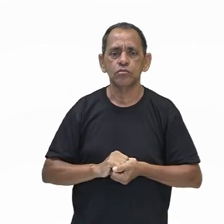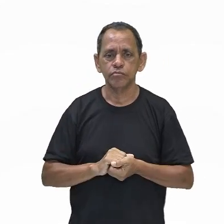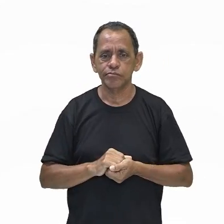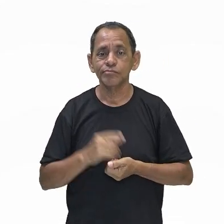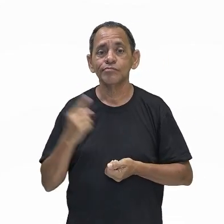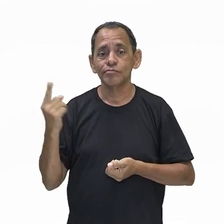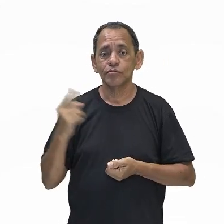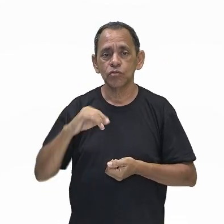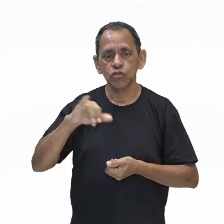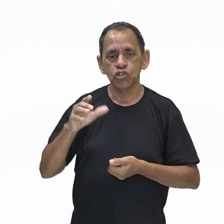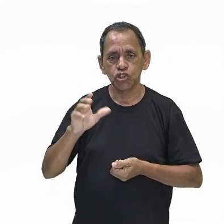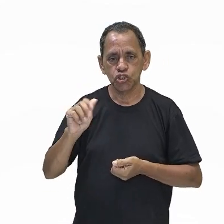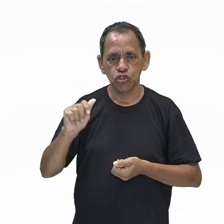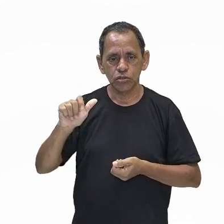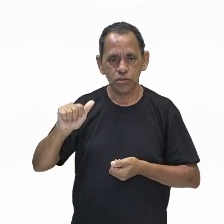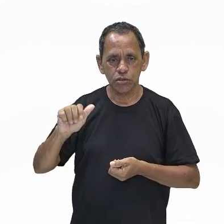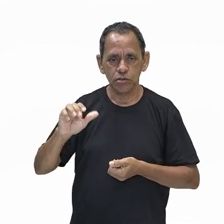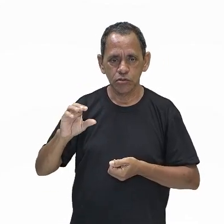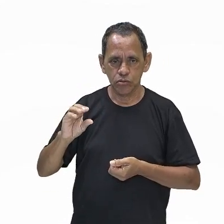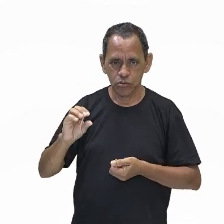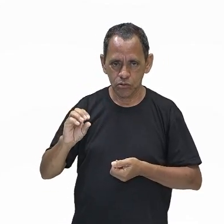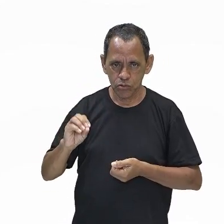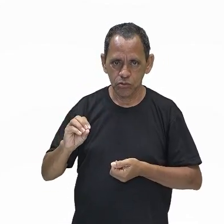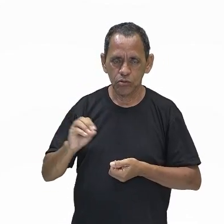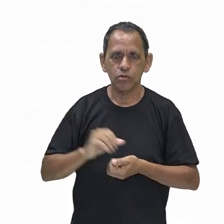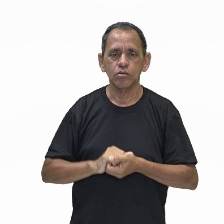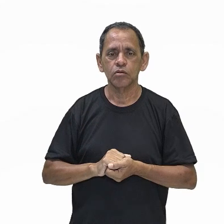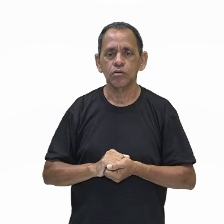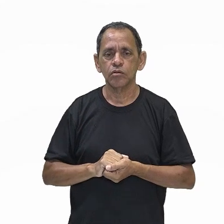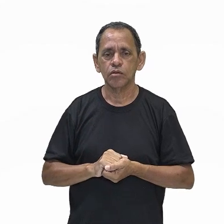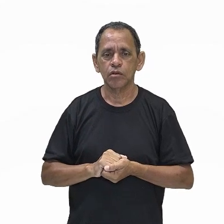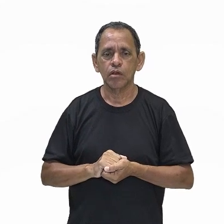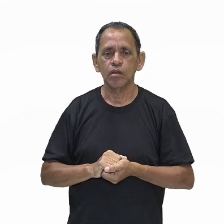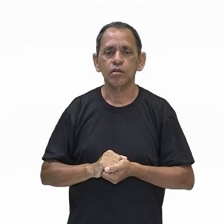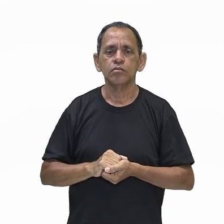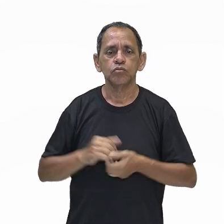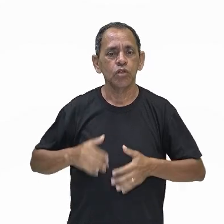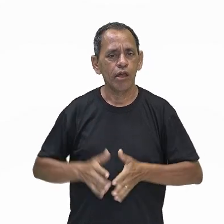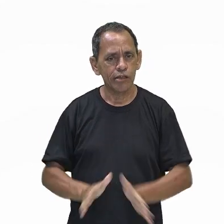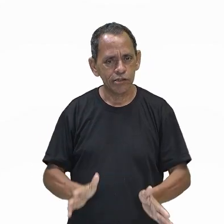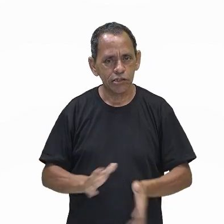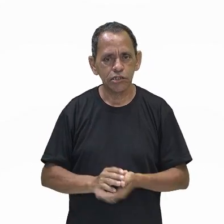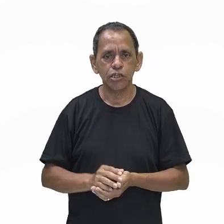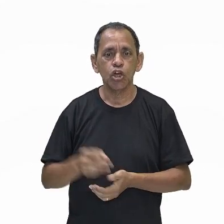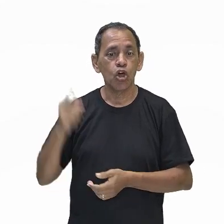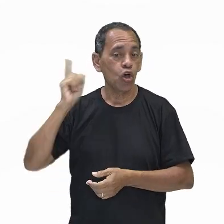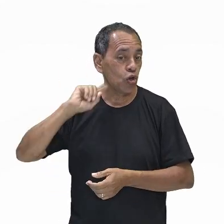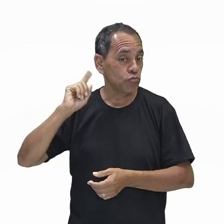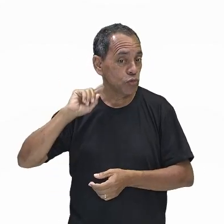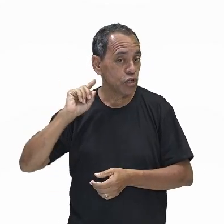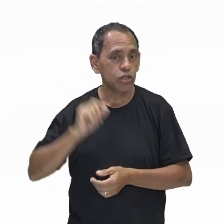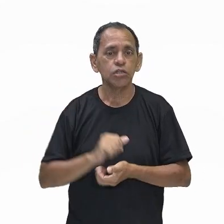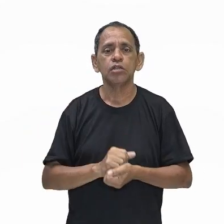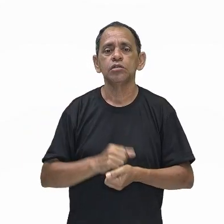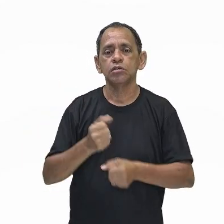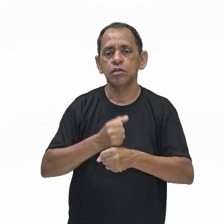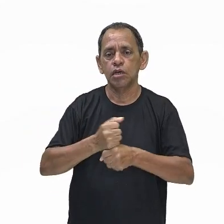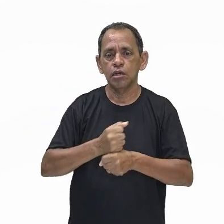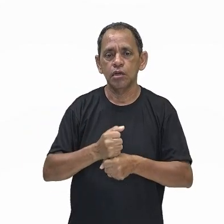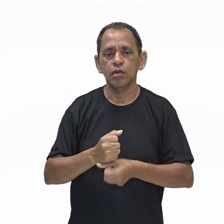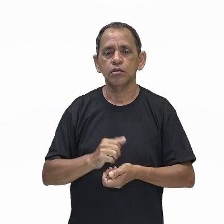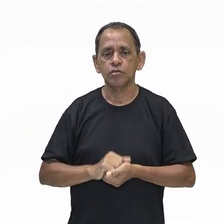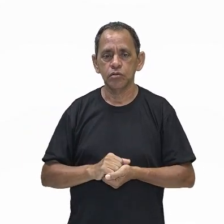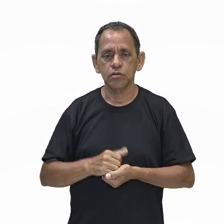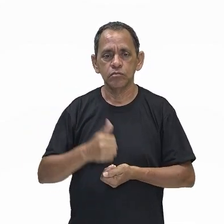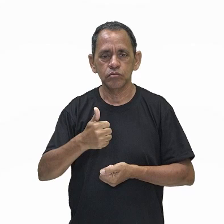que é o João Guimarães Rosa. Ele nasceu em Cordisburgo, Minas Gerais, em 27 de junho de